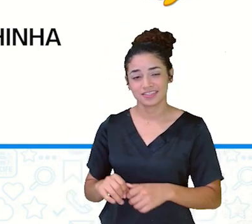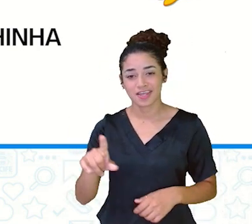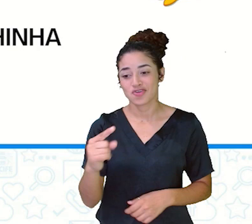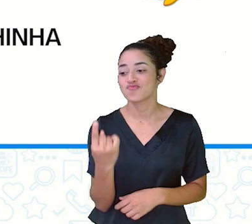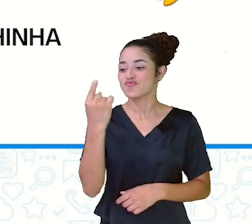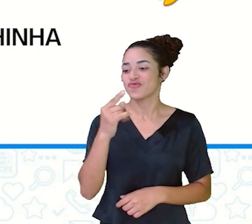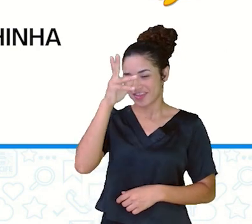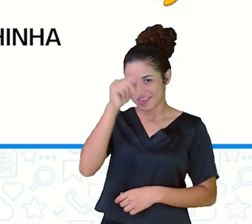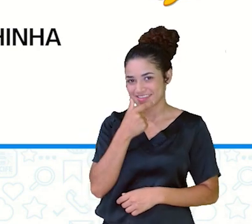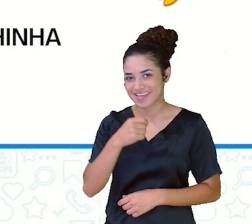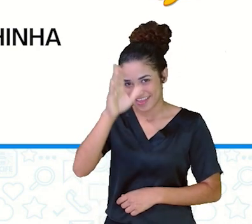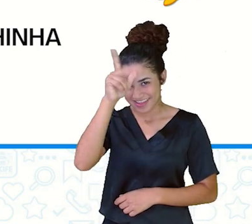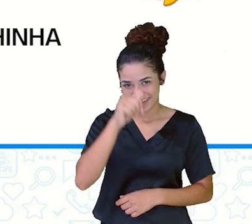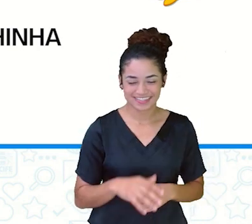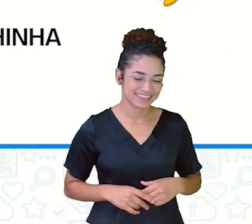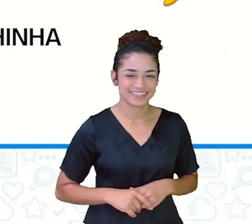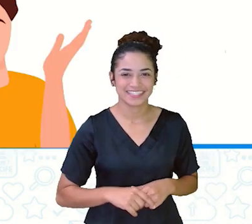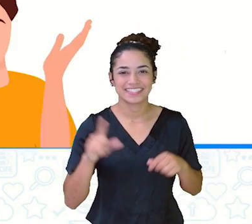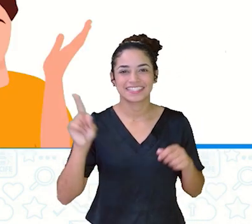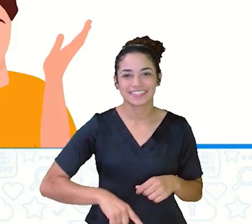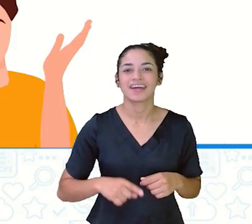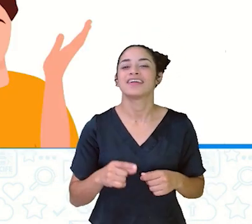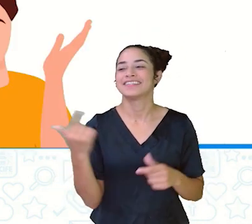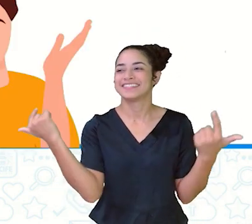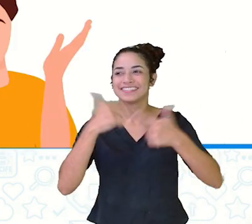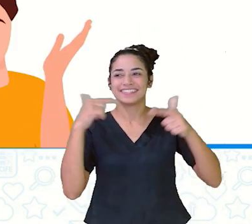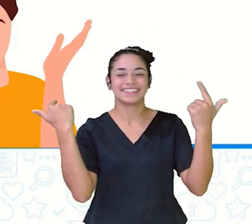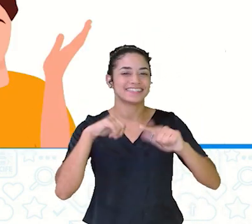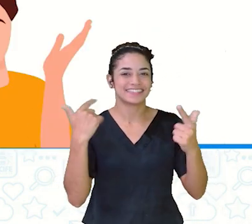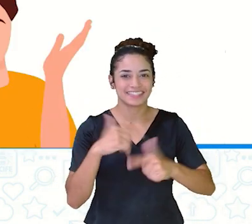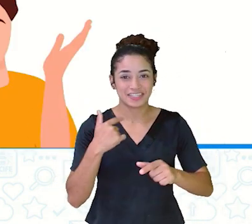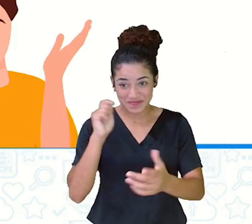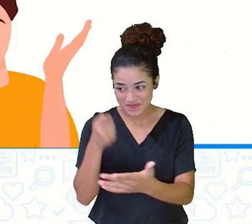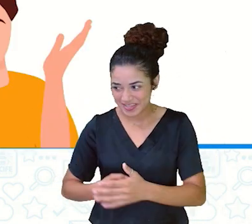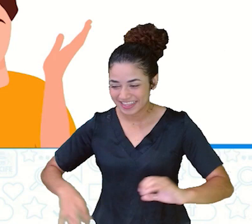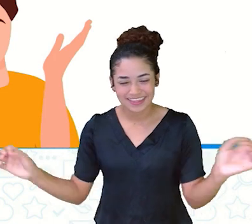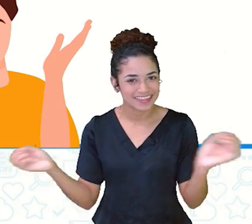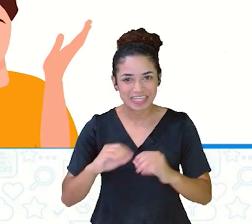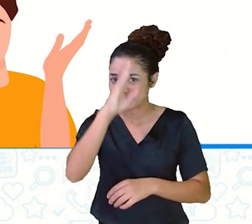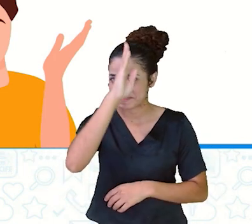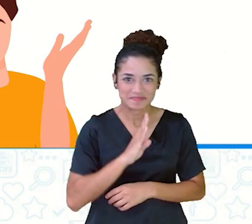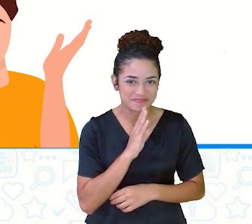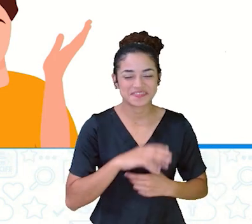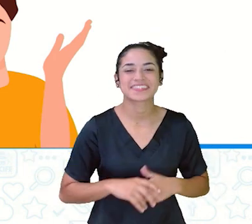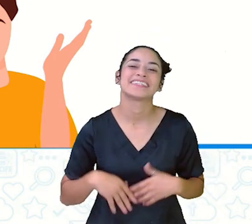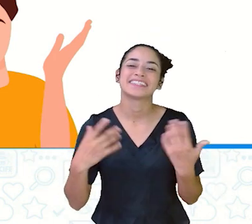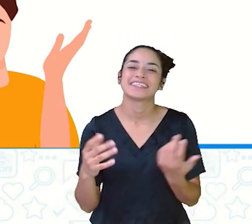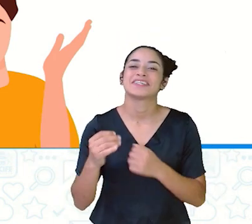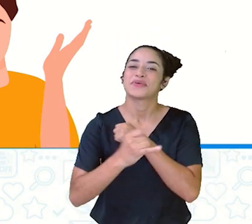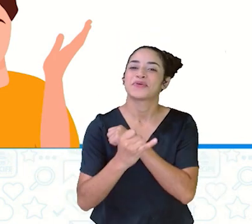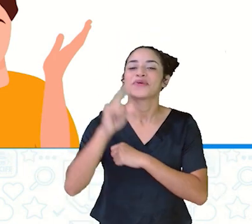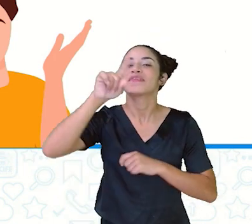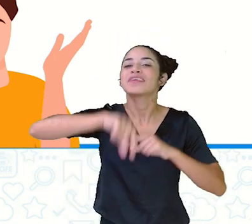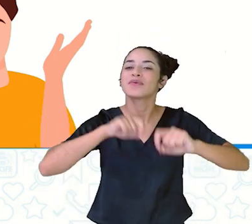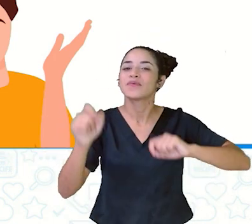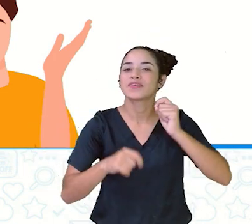O motorista riu muito e deixou a velhinha viajar de graça. A crônica que acabamos de ler é